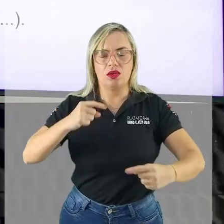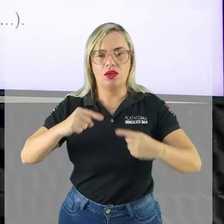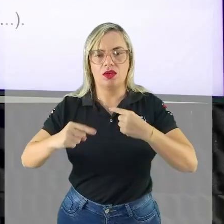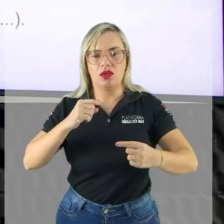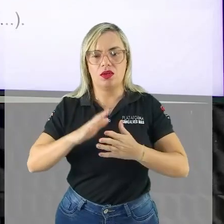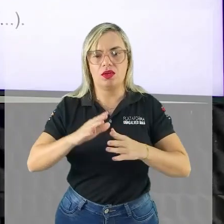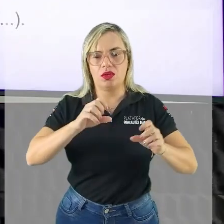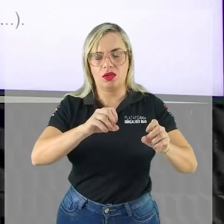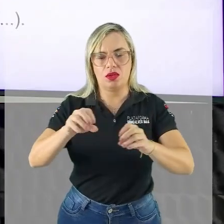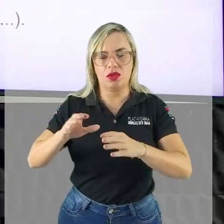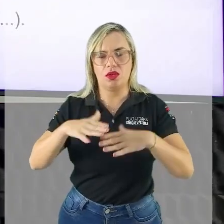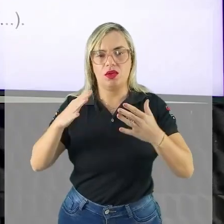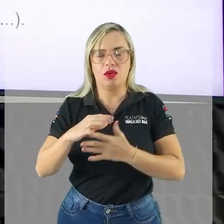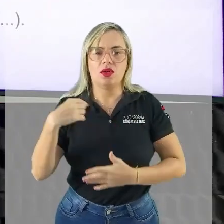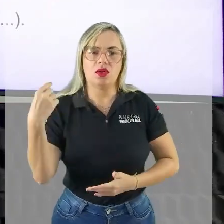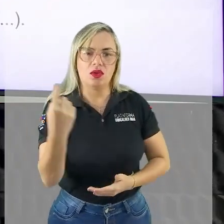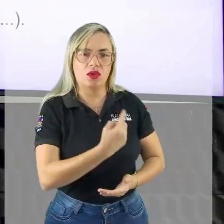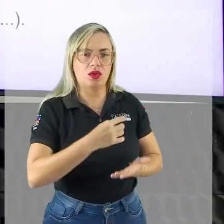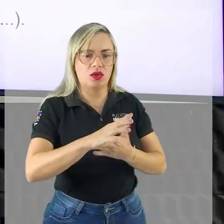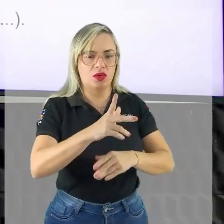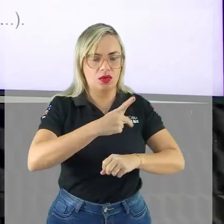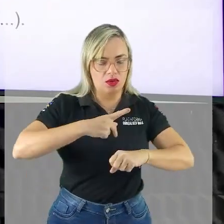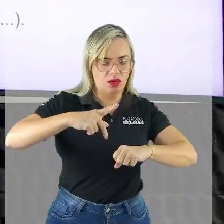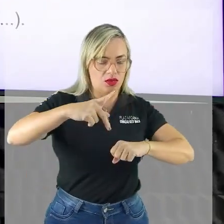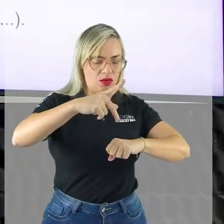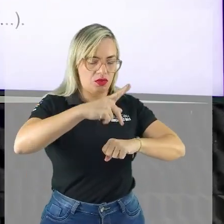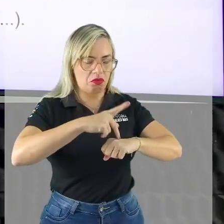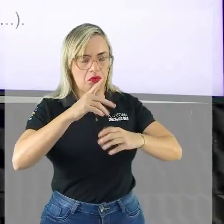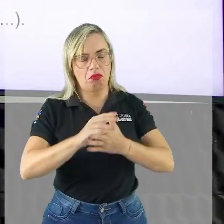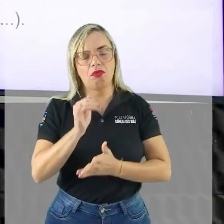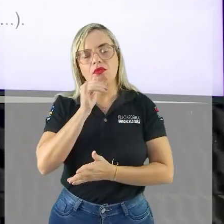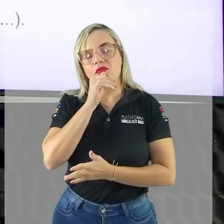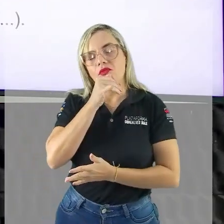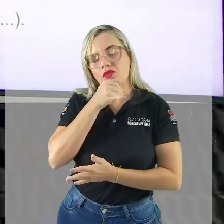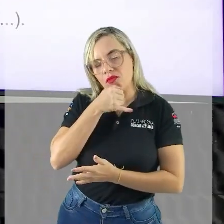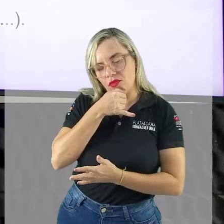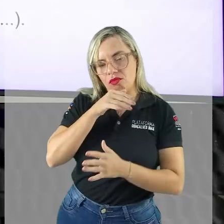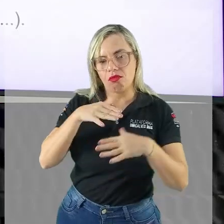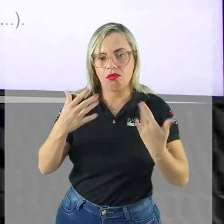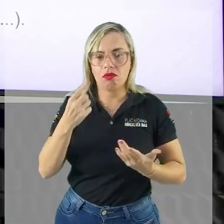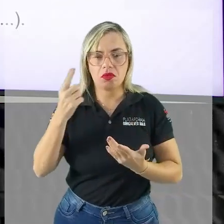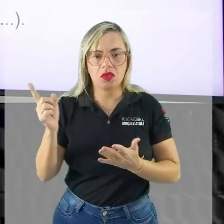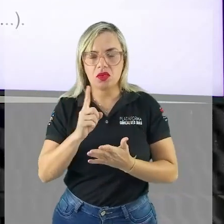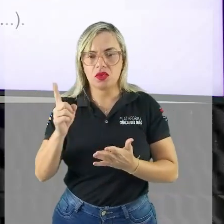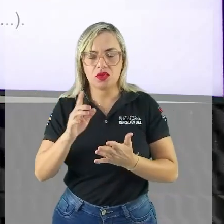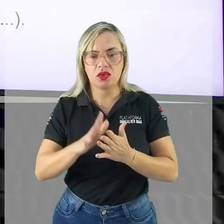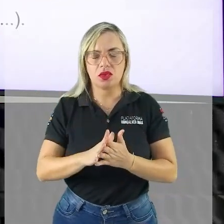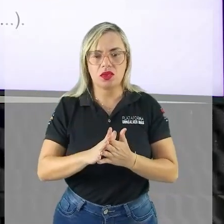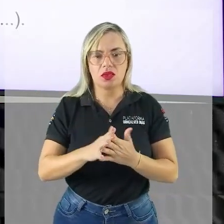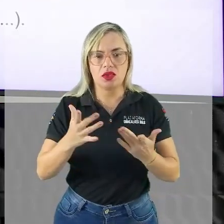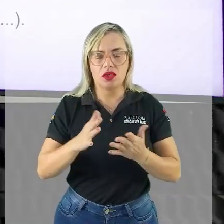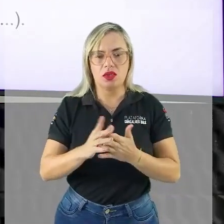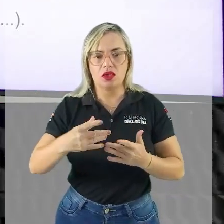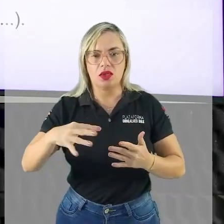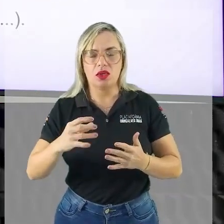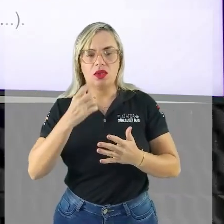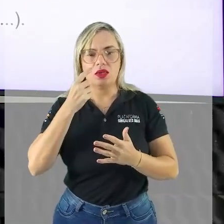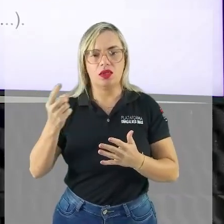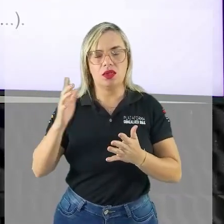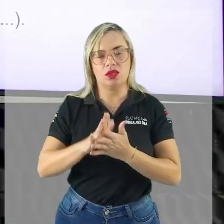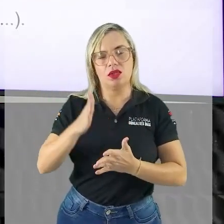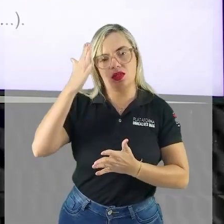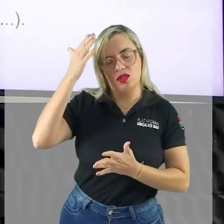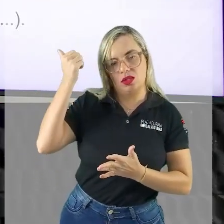educacional. Então, o nosso país, que infelizmente não está muito bem colocado no PISA, você deve saber muito